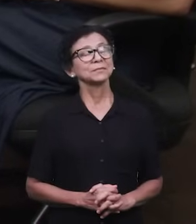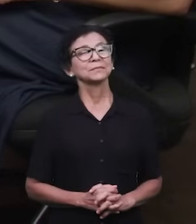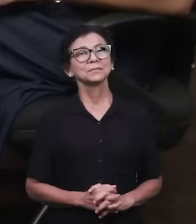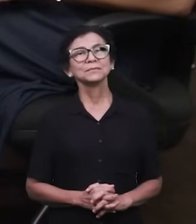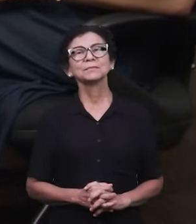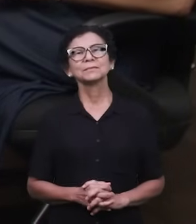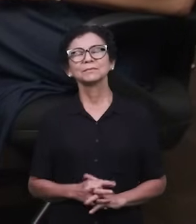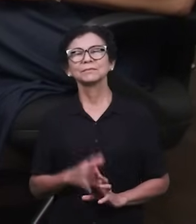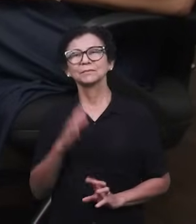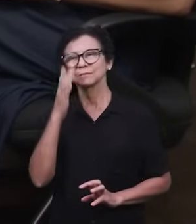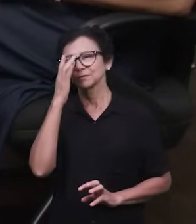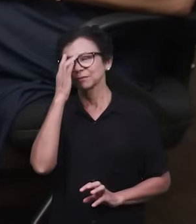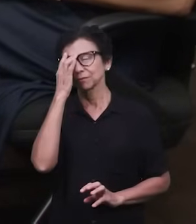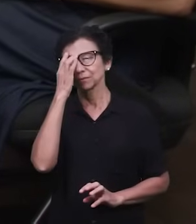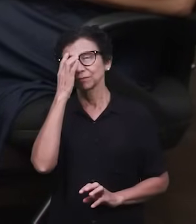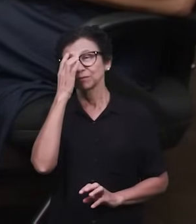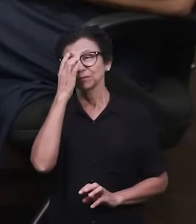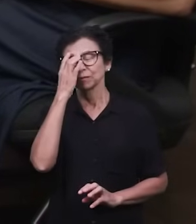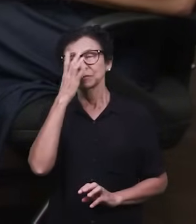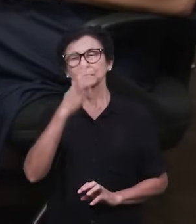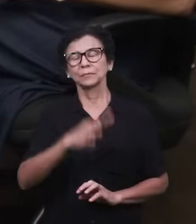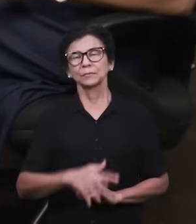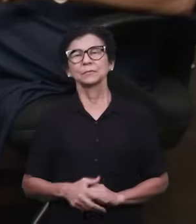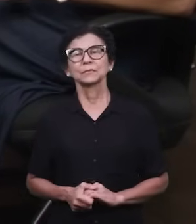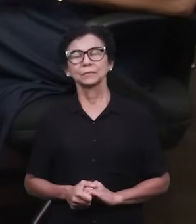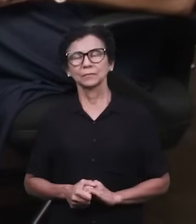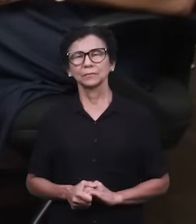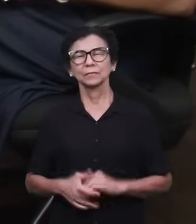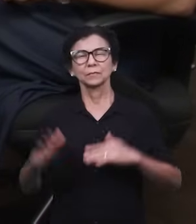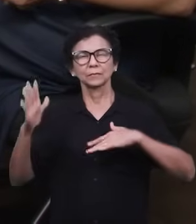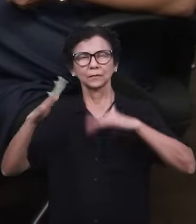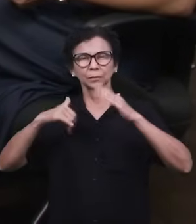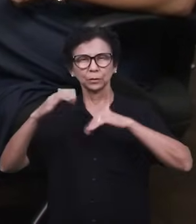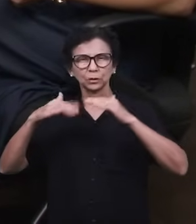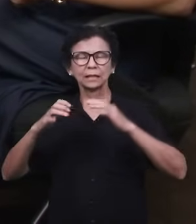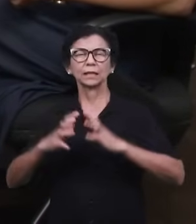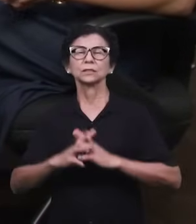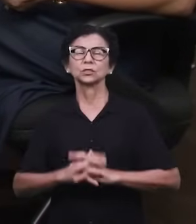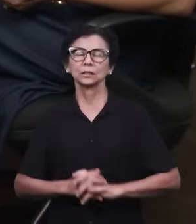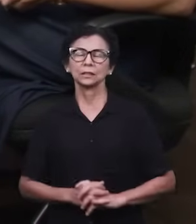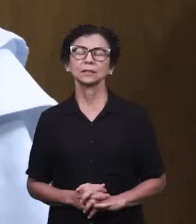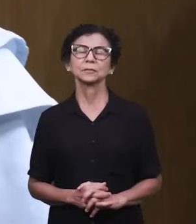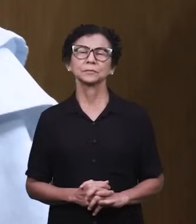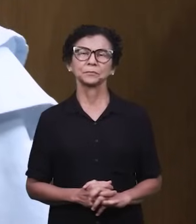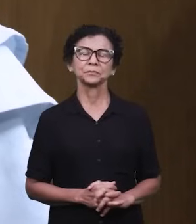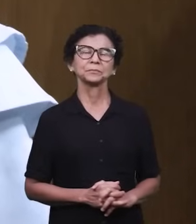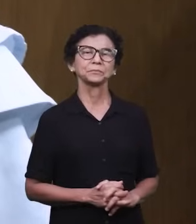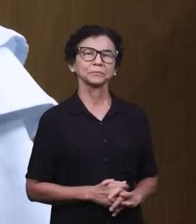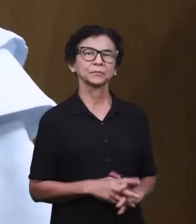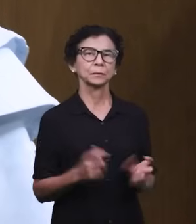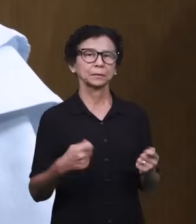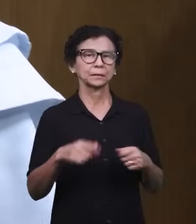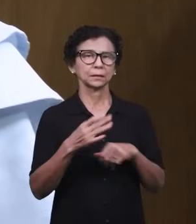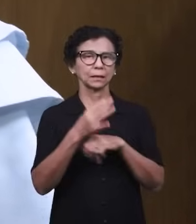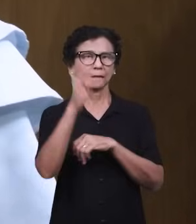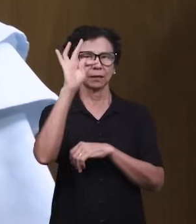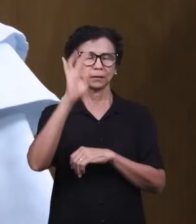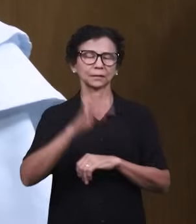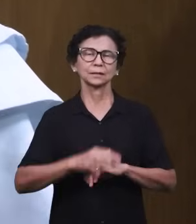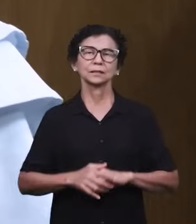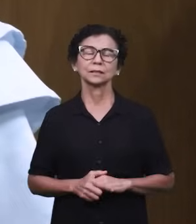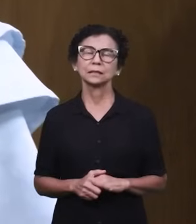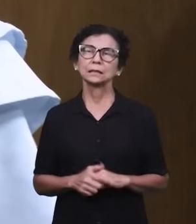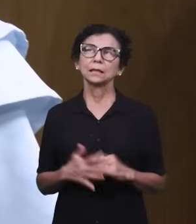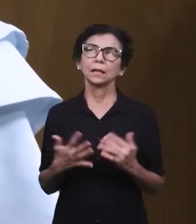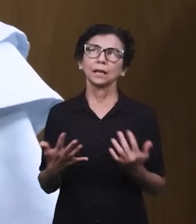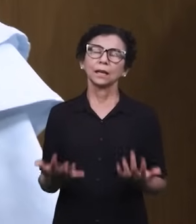recitais solo, né? Então, ela já fez 2 recitais solo aqui em Vitória, né, na capital